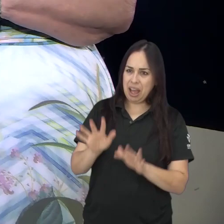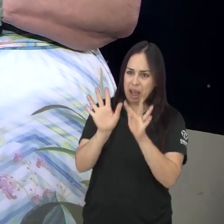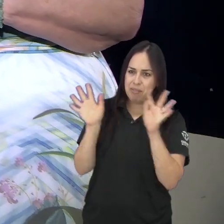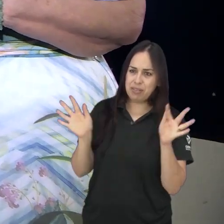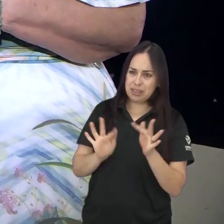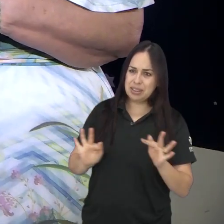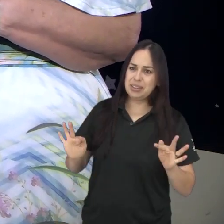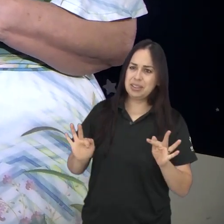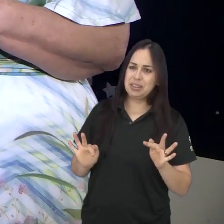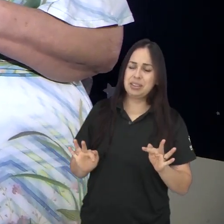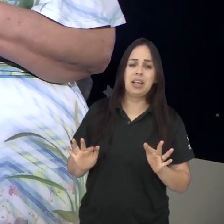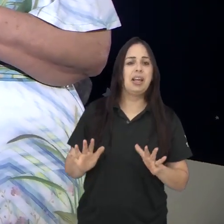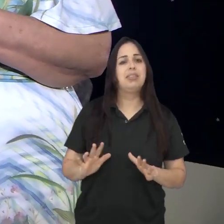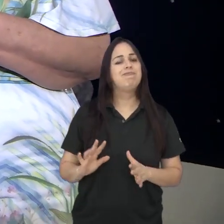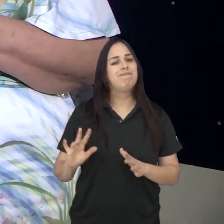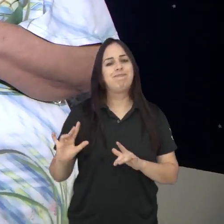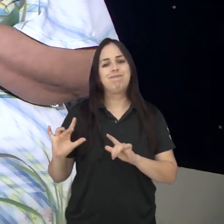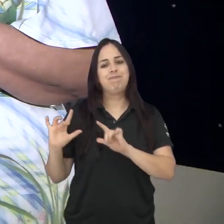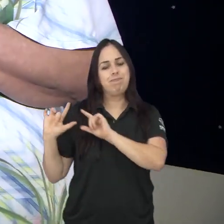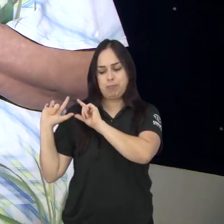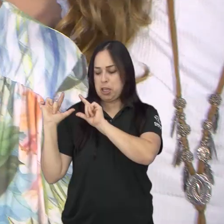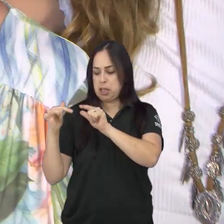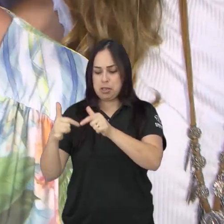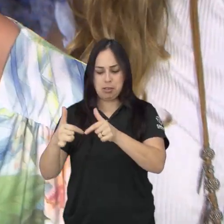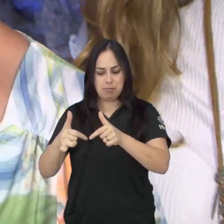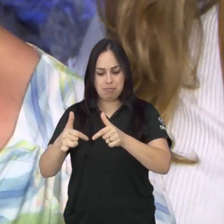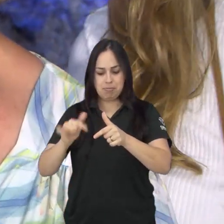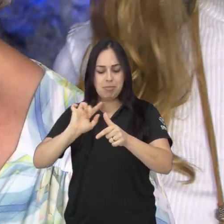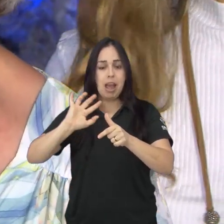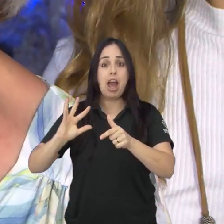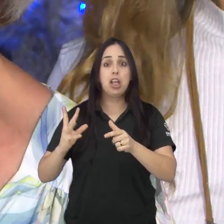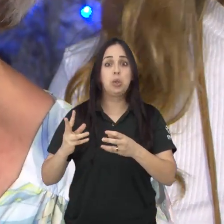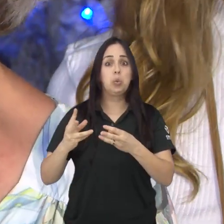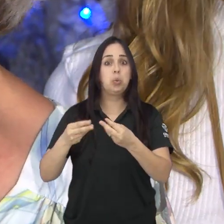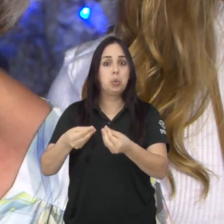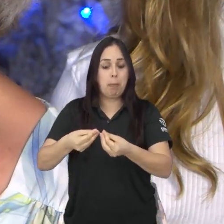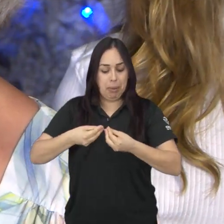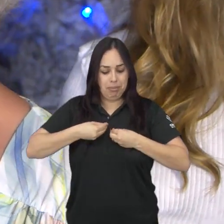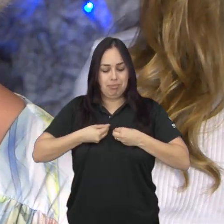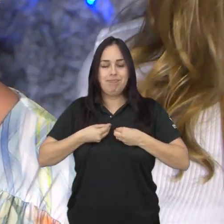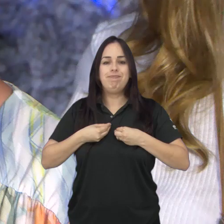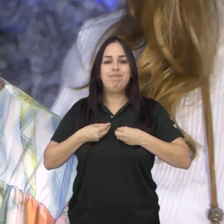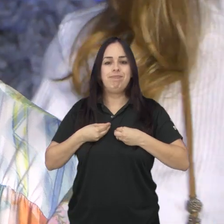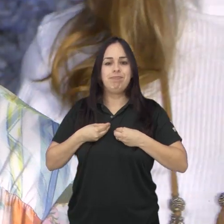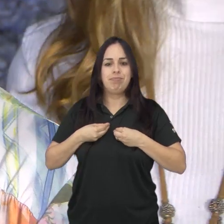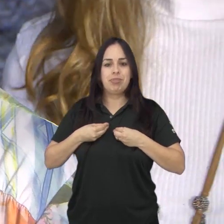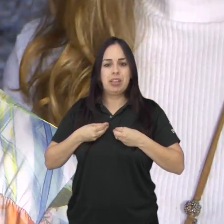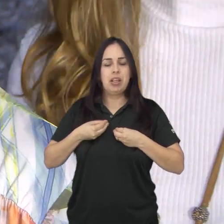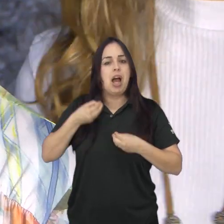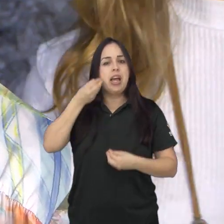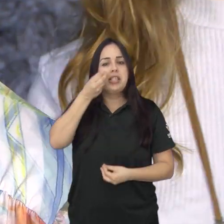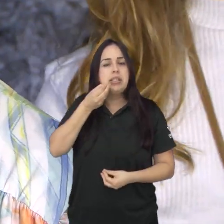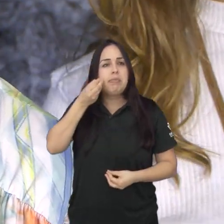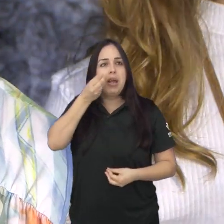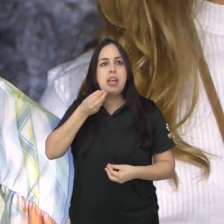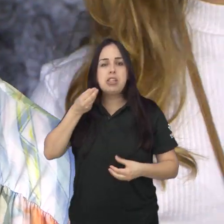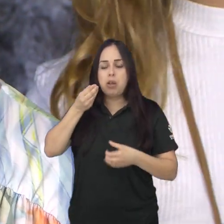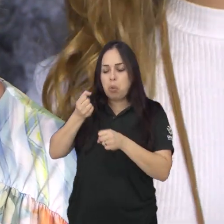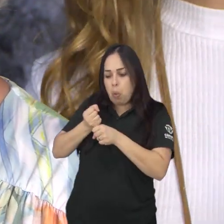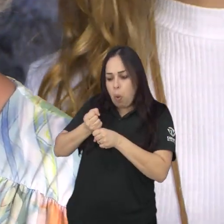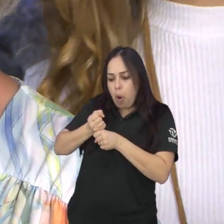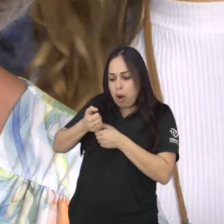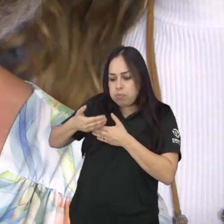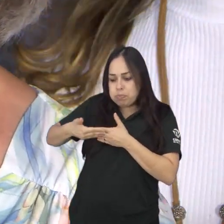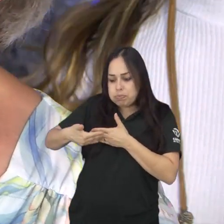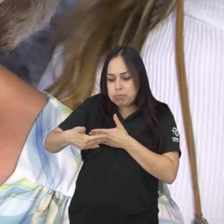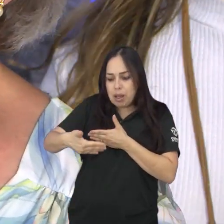É muita felicidade. É tudo. Para mim, a tradição de Natal é tudo. Tudo que a gente vive durante o